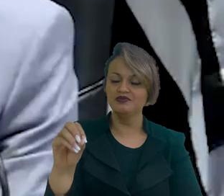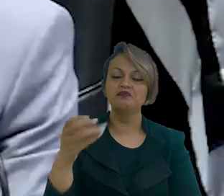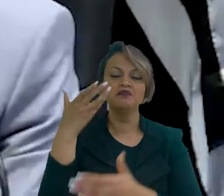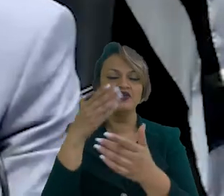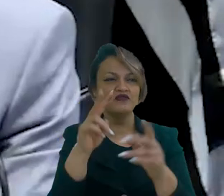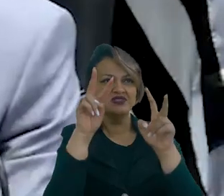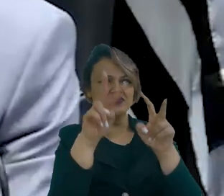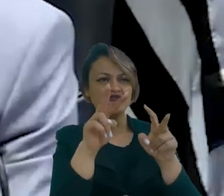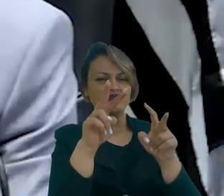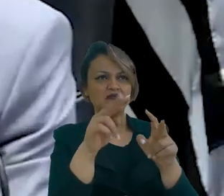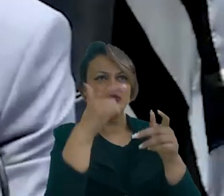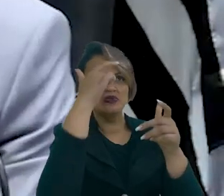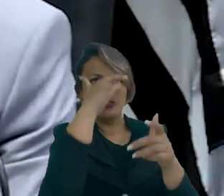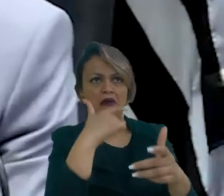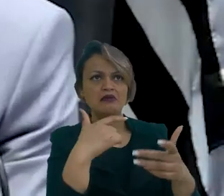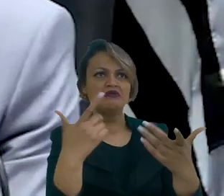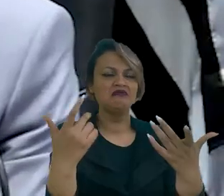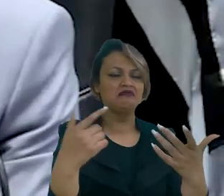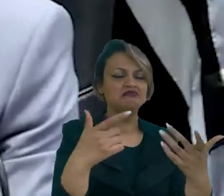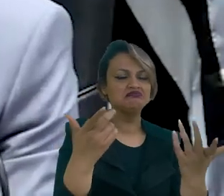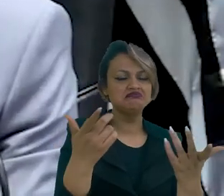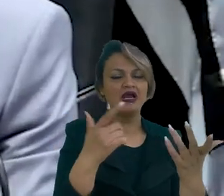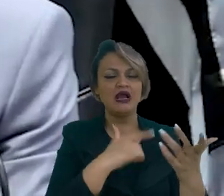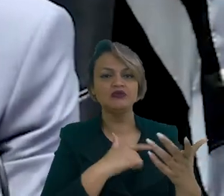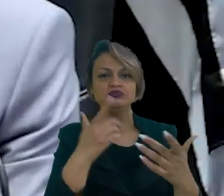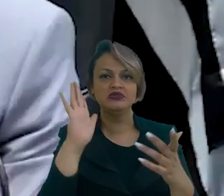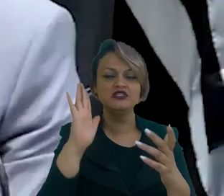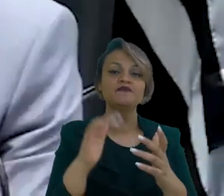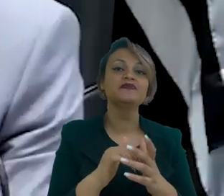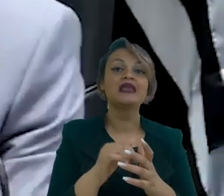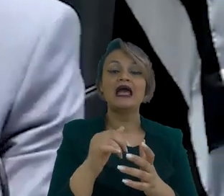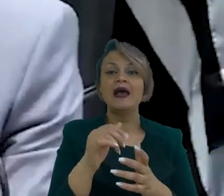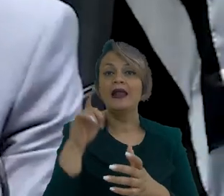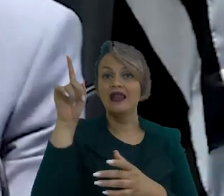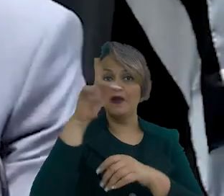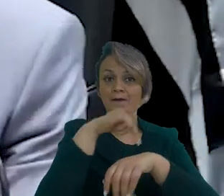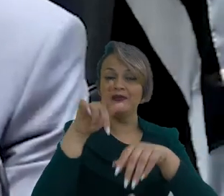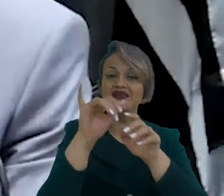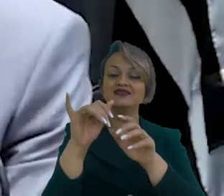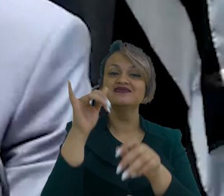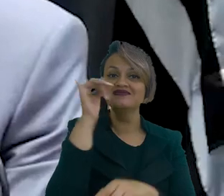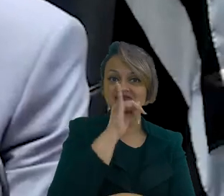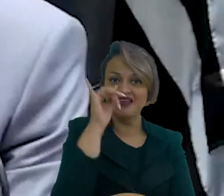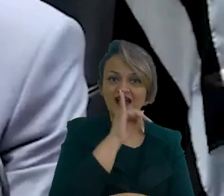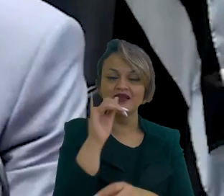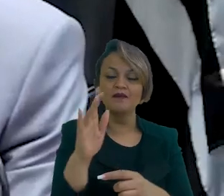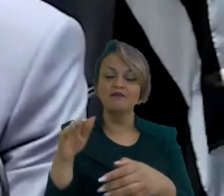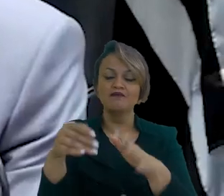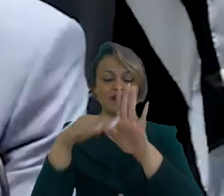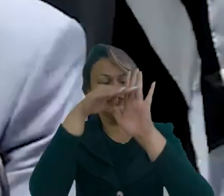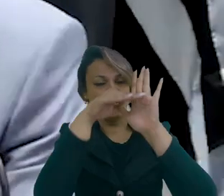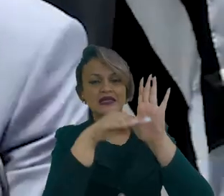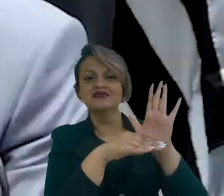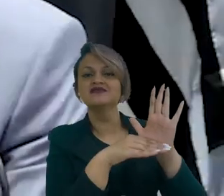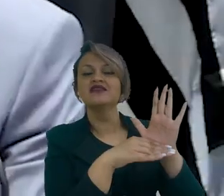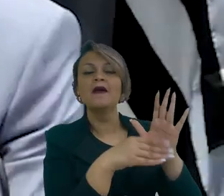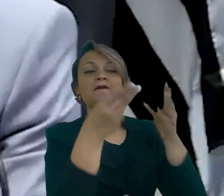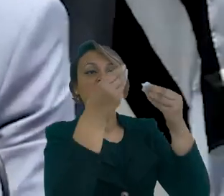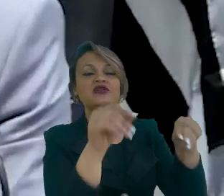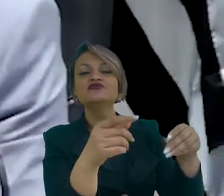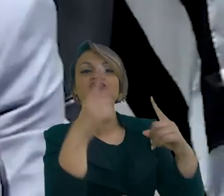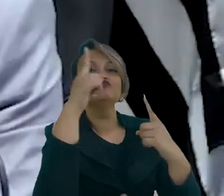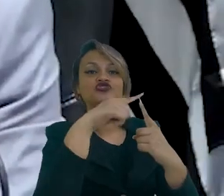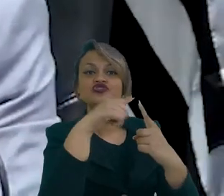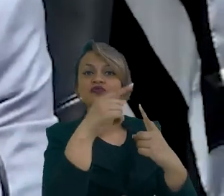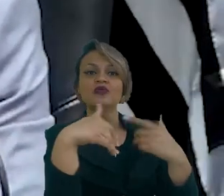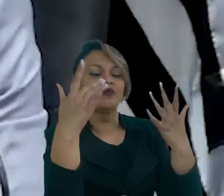o material moral e estético e não sei se todos sabem na Itália todo ano sai uma lista da quantidade de danos existentes isso